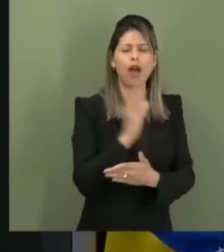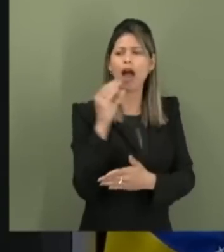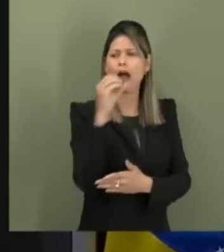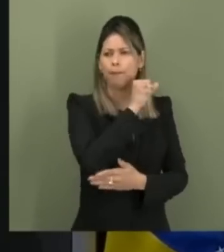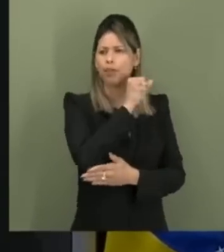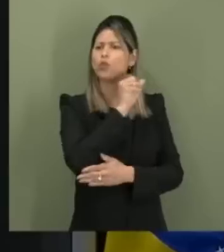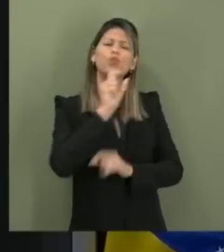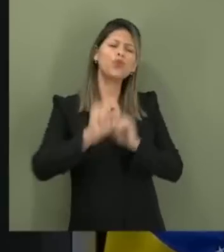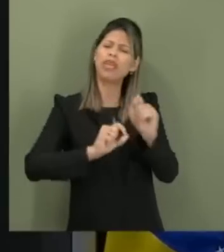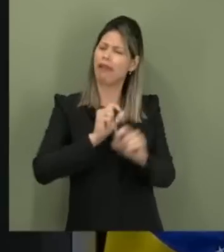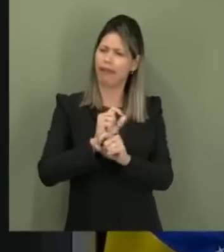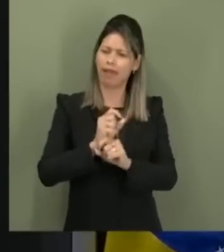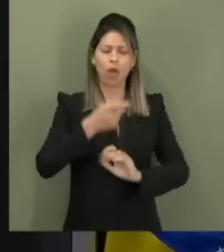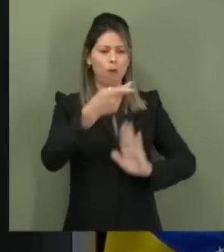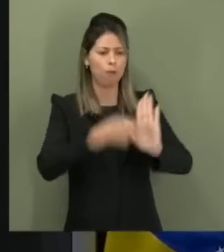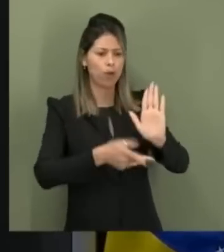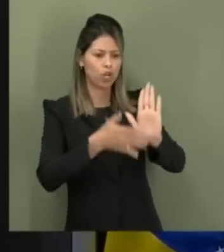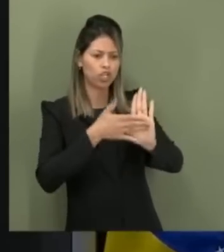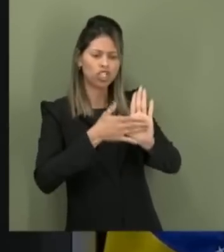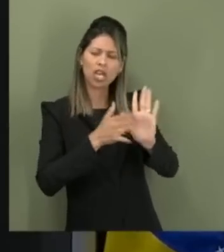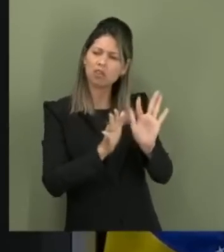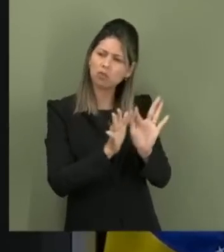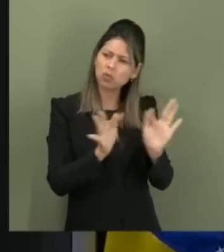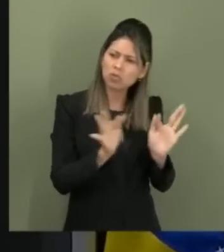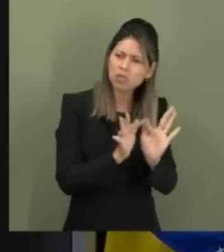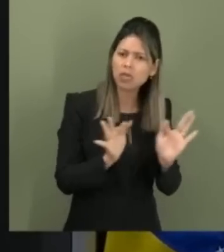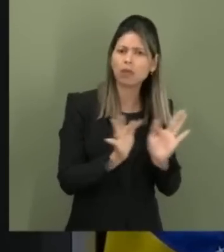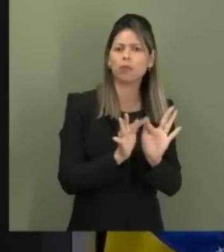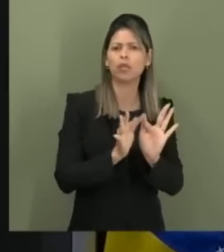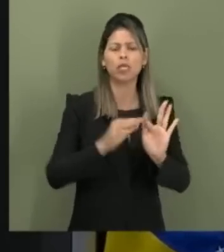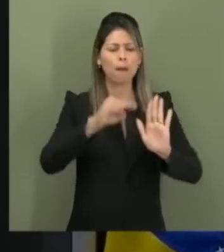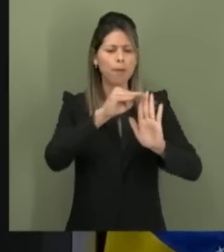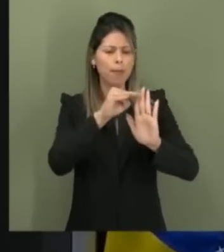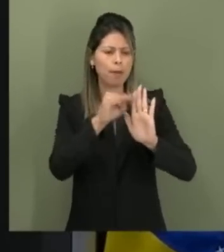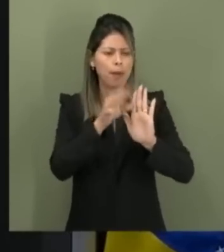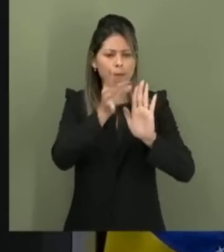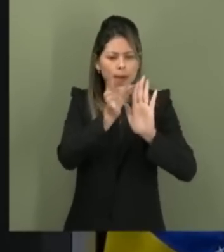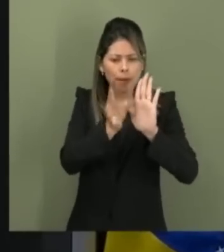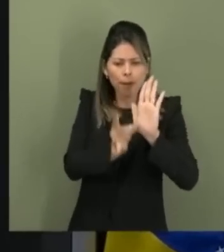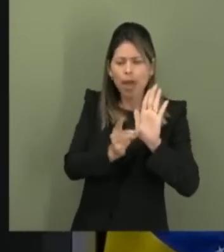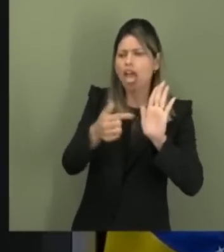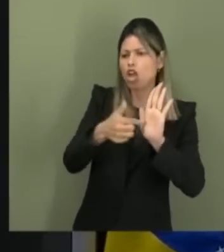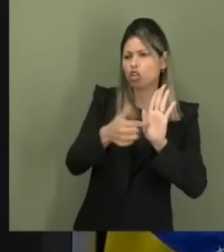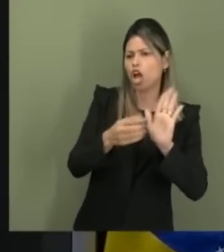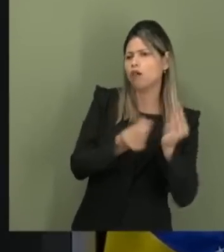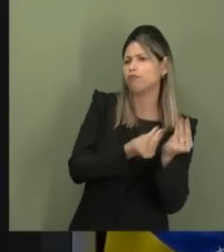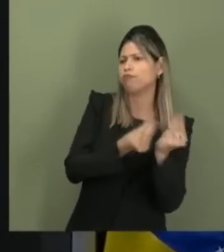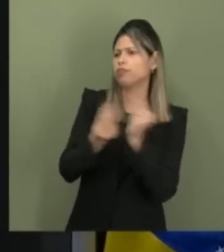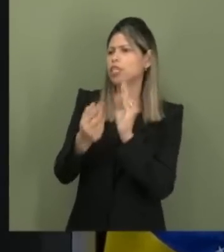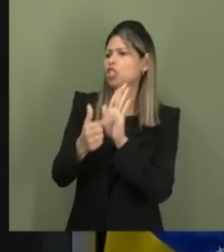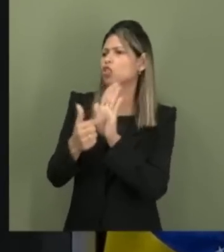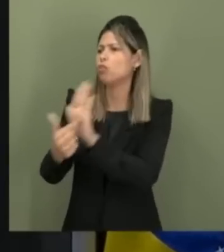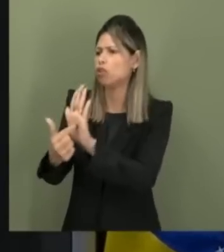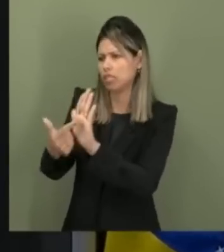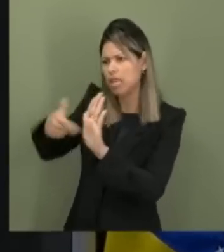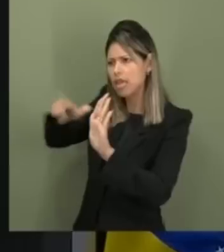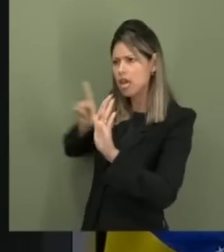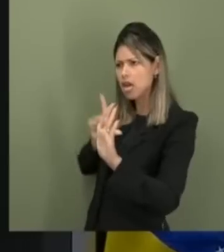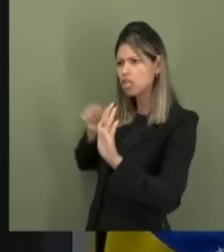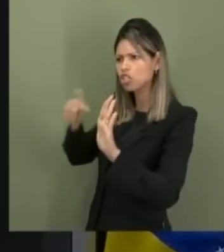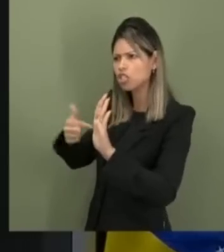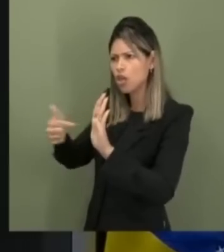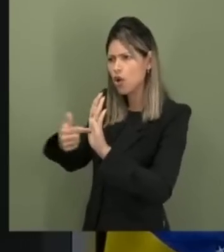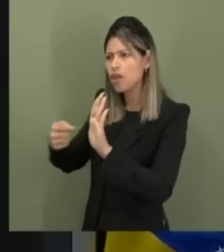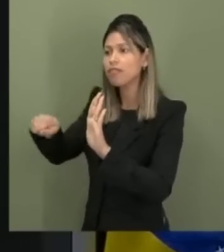muito simples. Tive a oportunidade de mostrá-lo a Vossa Excelência anteriormente e discutir com